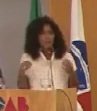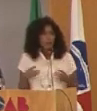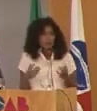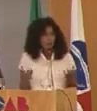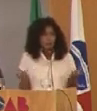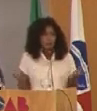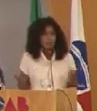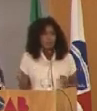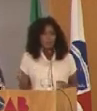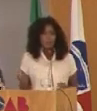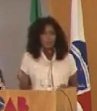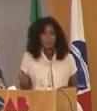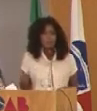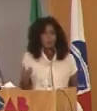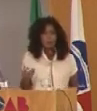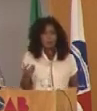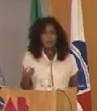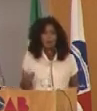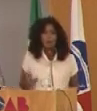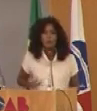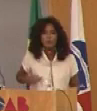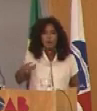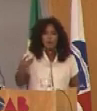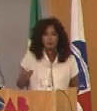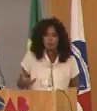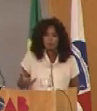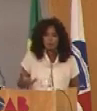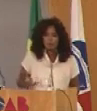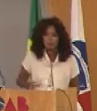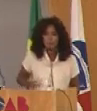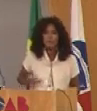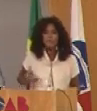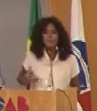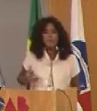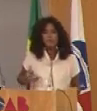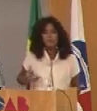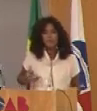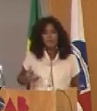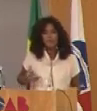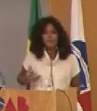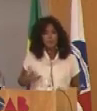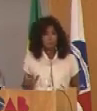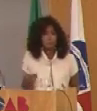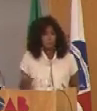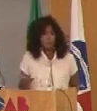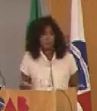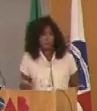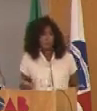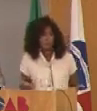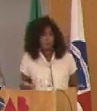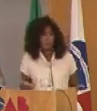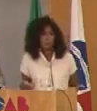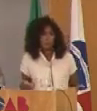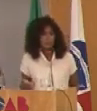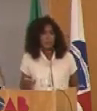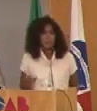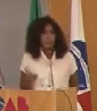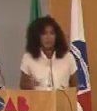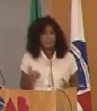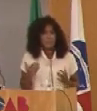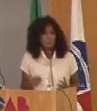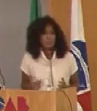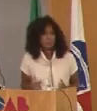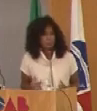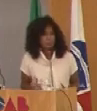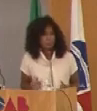exilados, a todos que, de alguma forma, doaram as suas vidas para que hoje nós estivéssemos aqui.